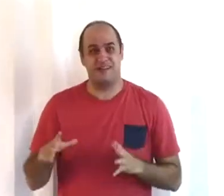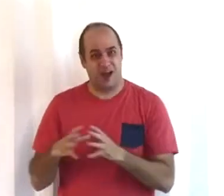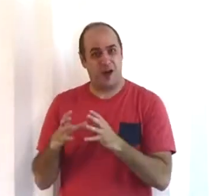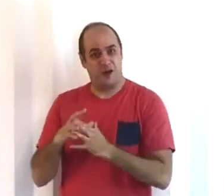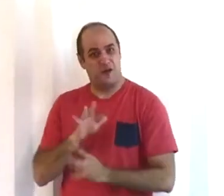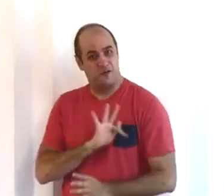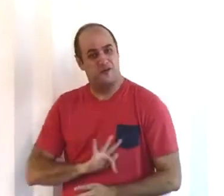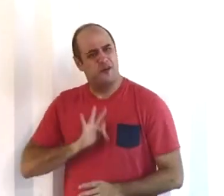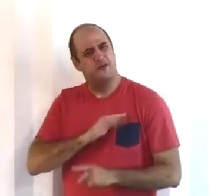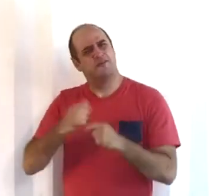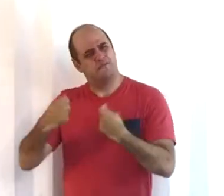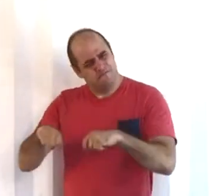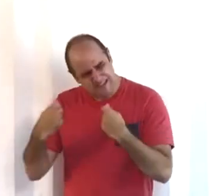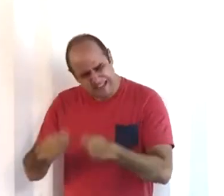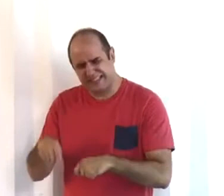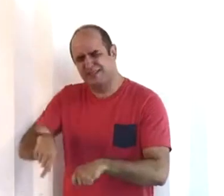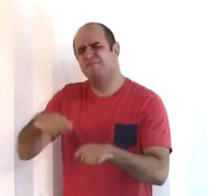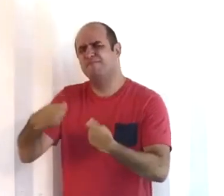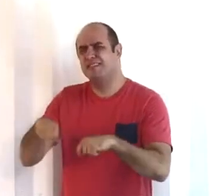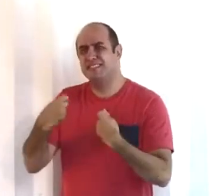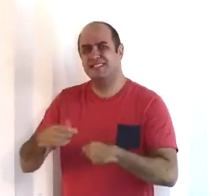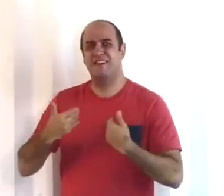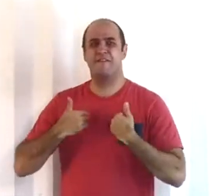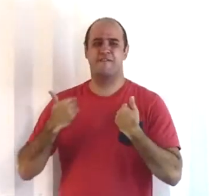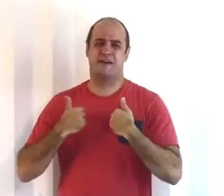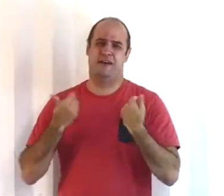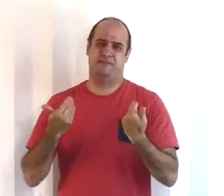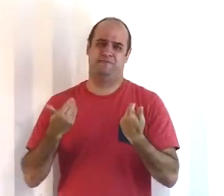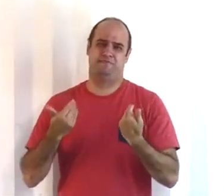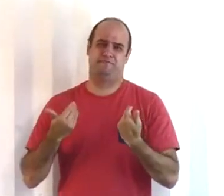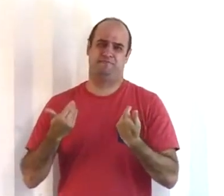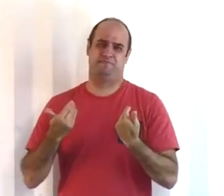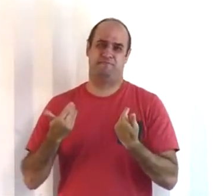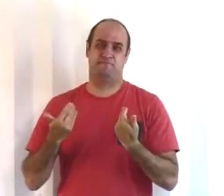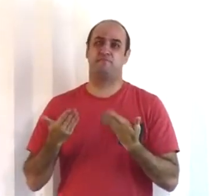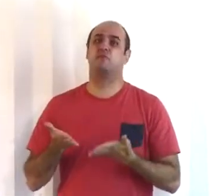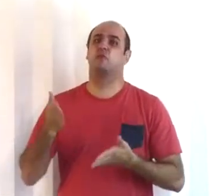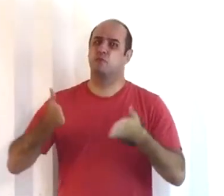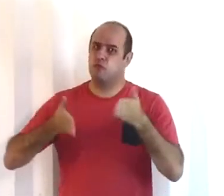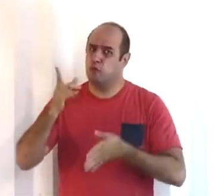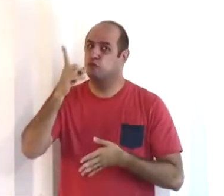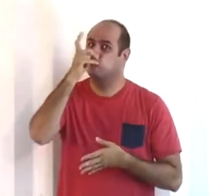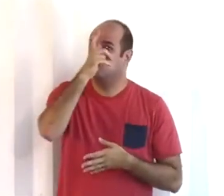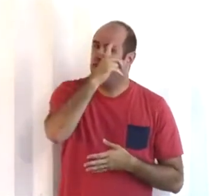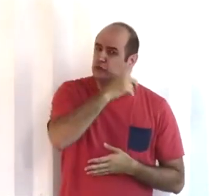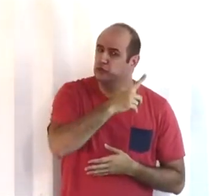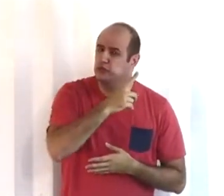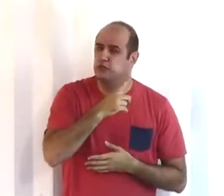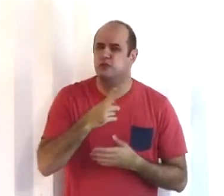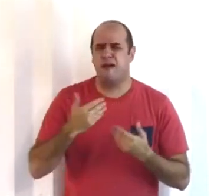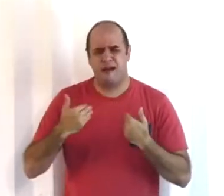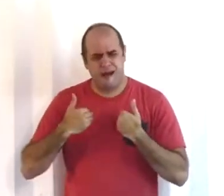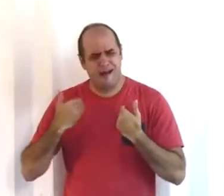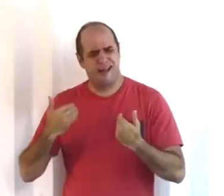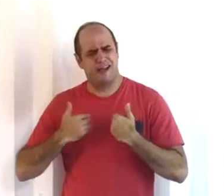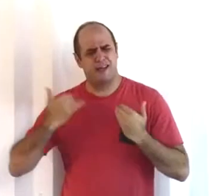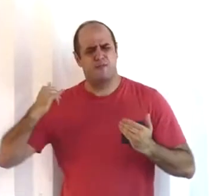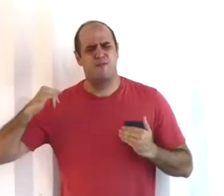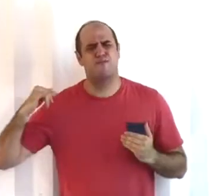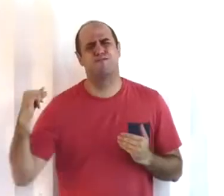precisam disso. Eles precisam dessa alegria. Então, mesmo em meios difíceis, a alegria é